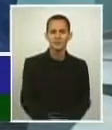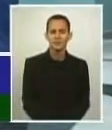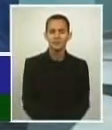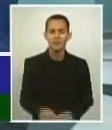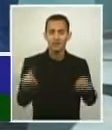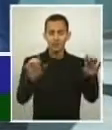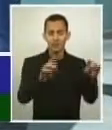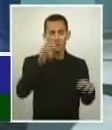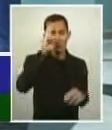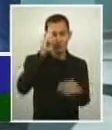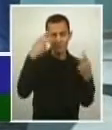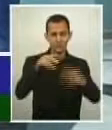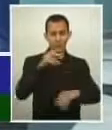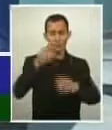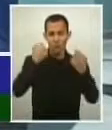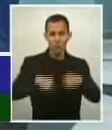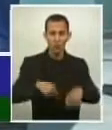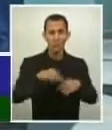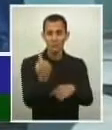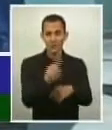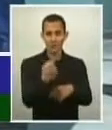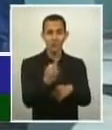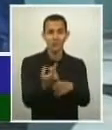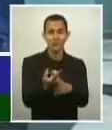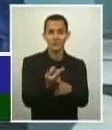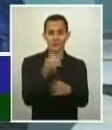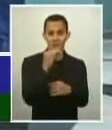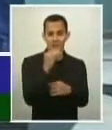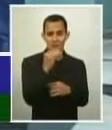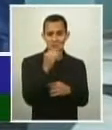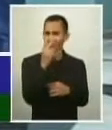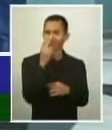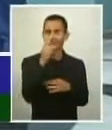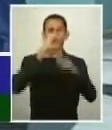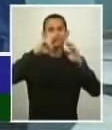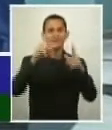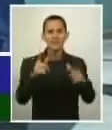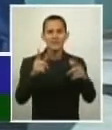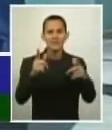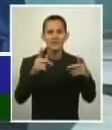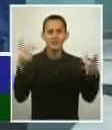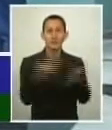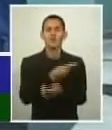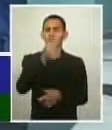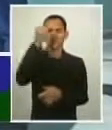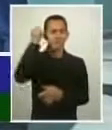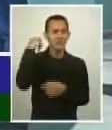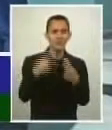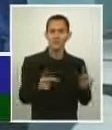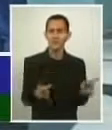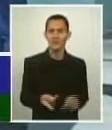a cada um é proprietário do próprio corpo para nós isso sou a de uma forma diferente do que sou ou a época